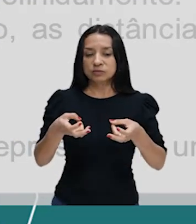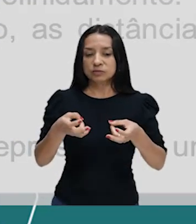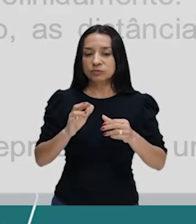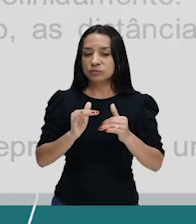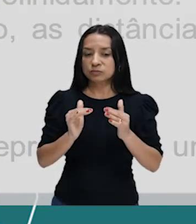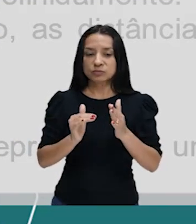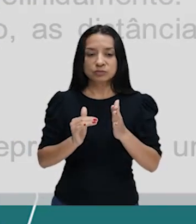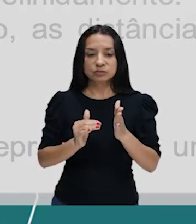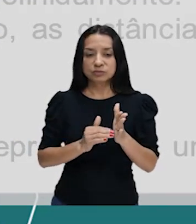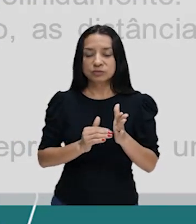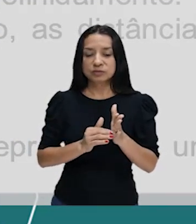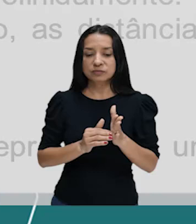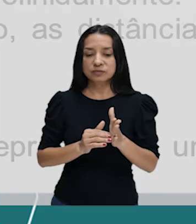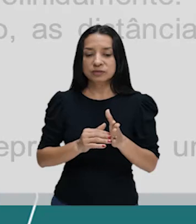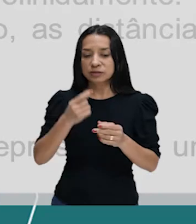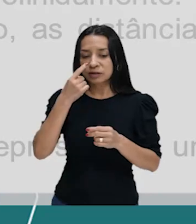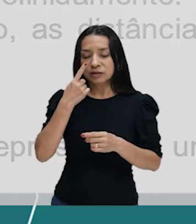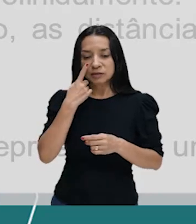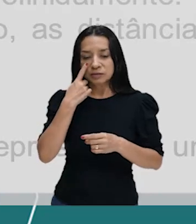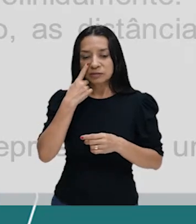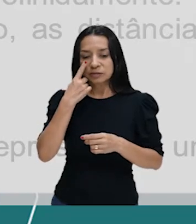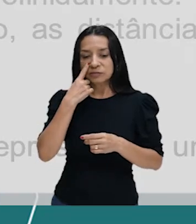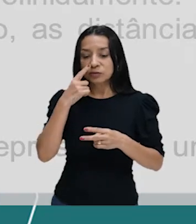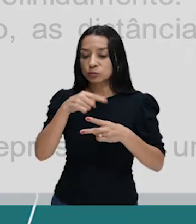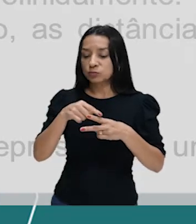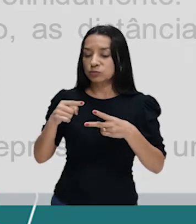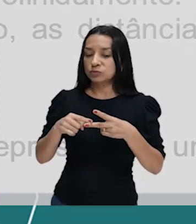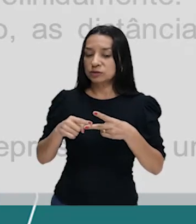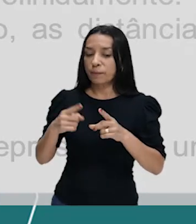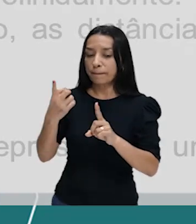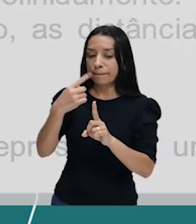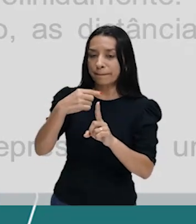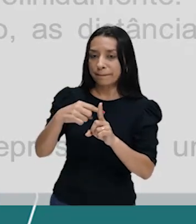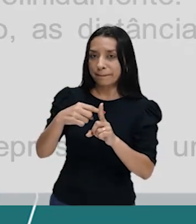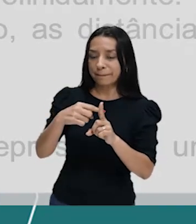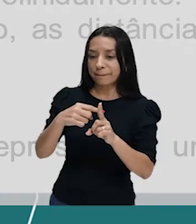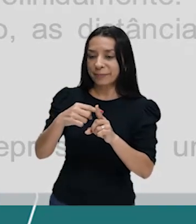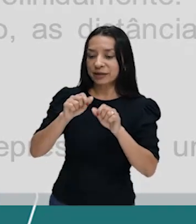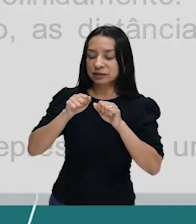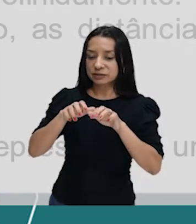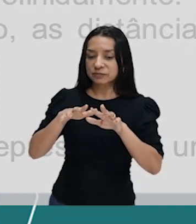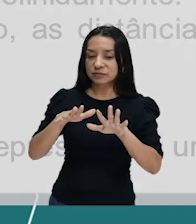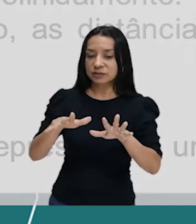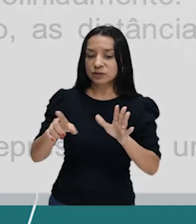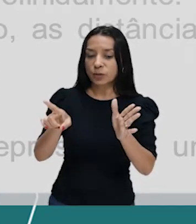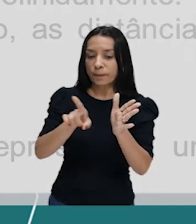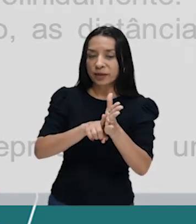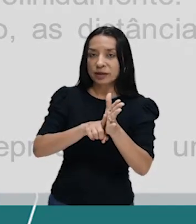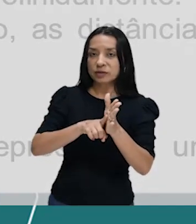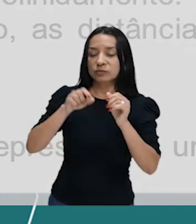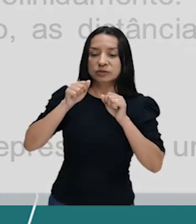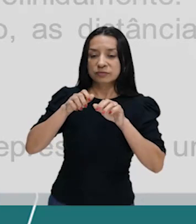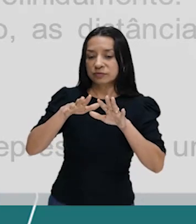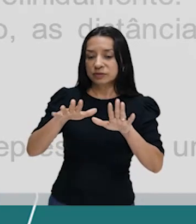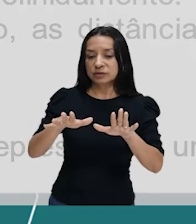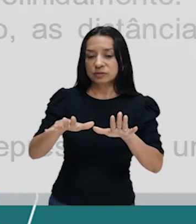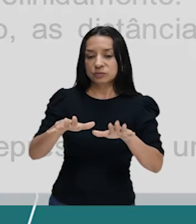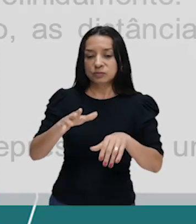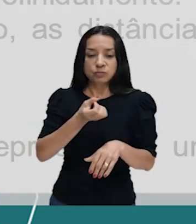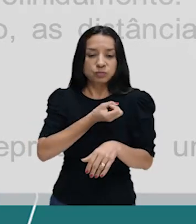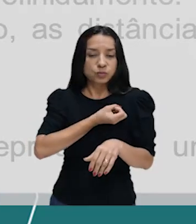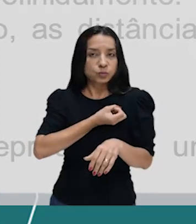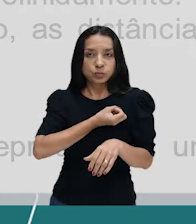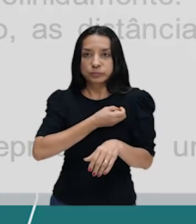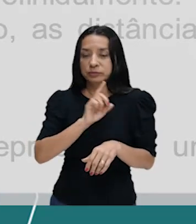as vezes que eu olhar esses dois símbolos, mais infinito e menos infinito, eu chamo a tua atenção que essa representação não é para número. Isso não